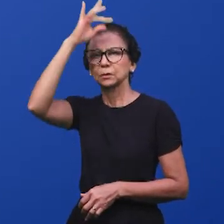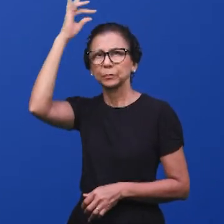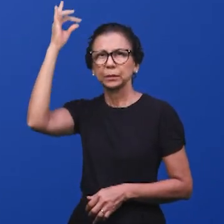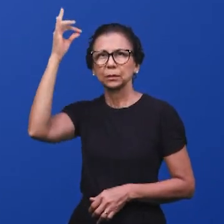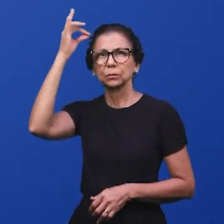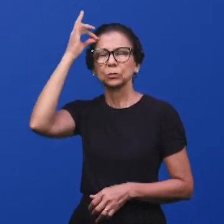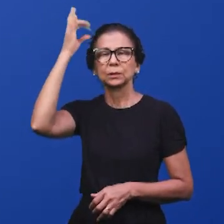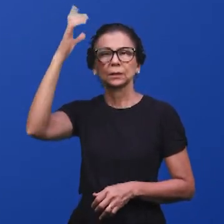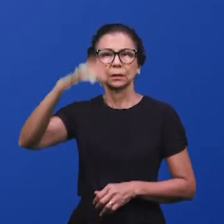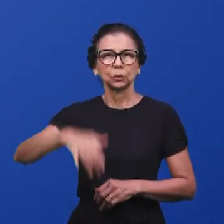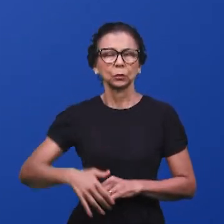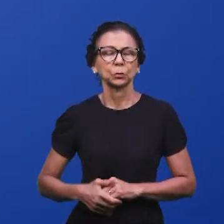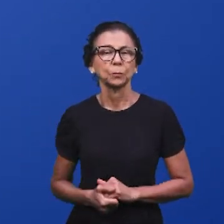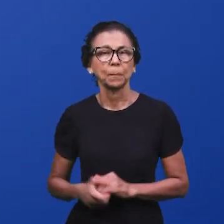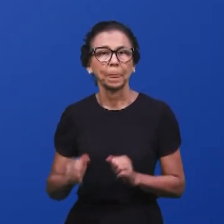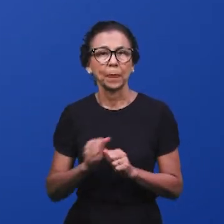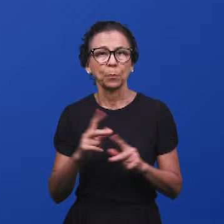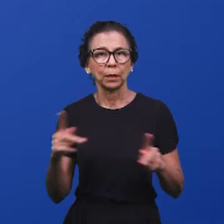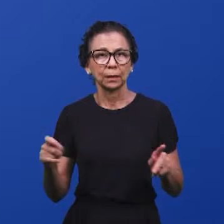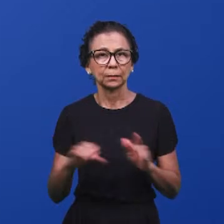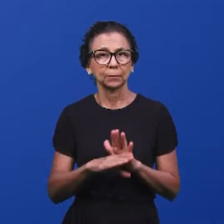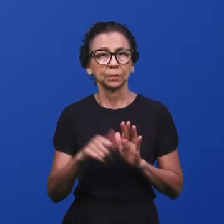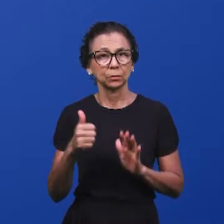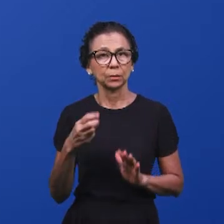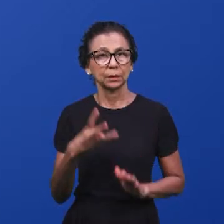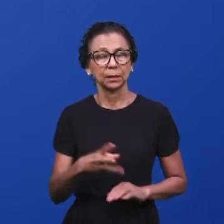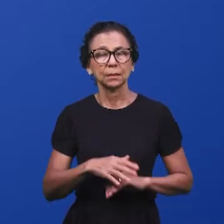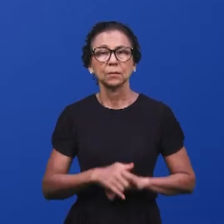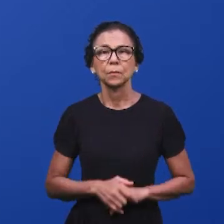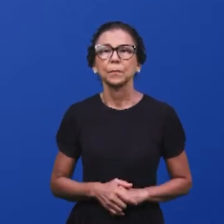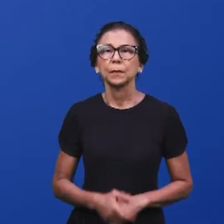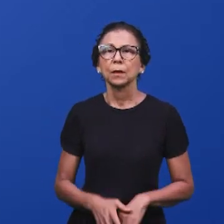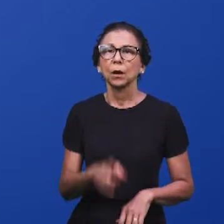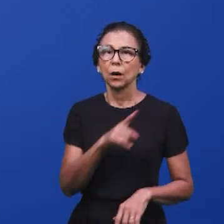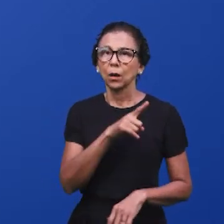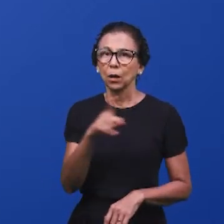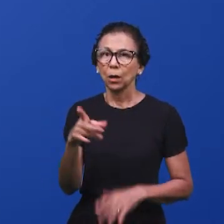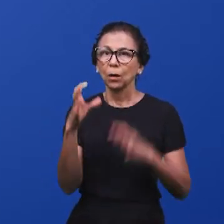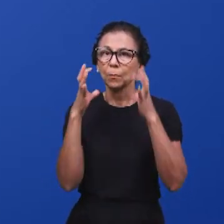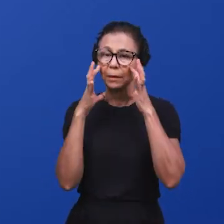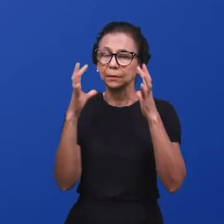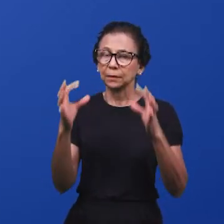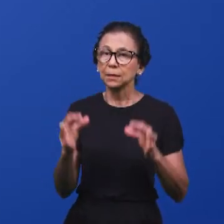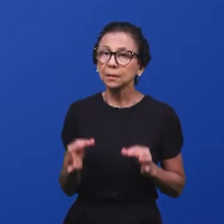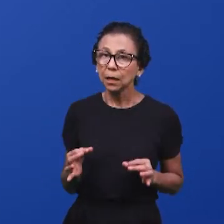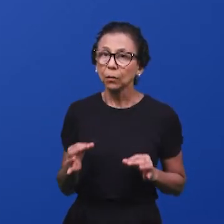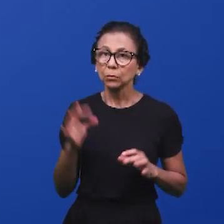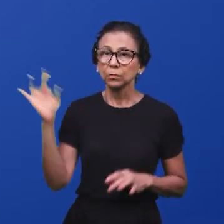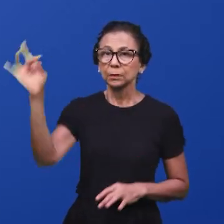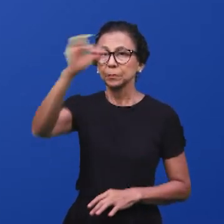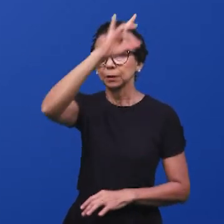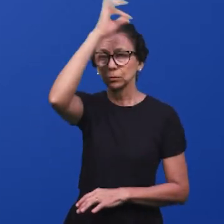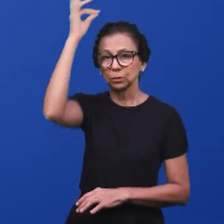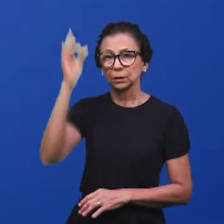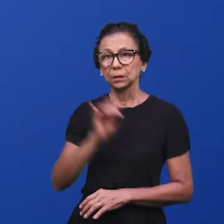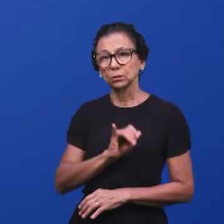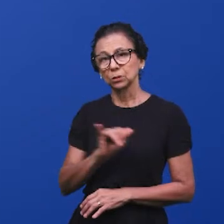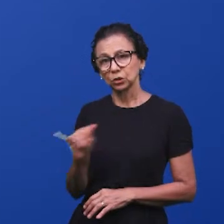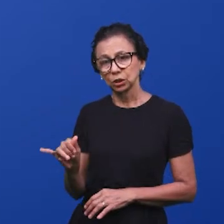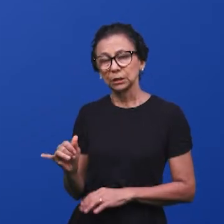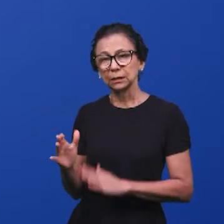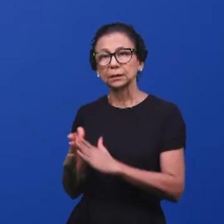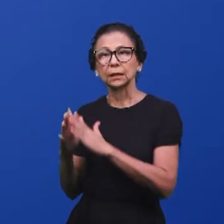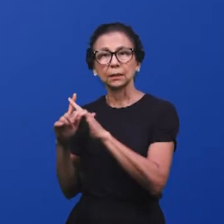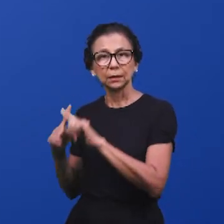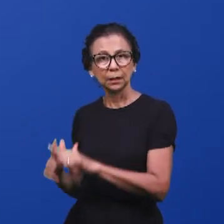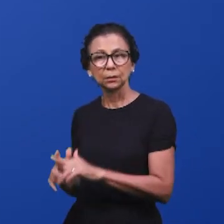Apocalipse 3:13, quem tem ouvidos, ouça o que o Espírito diz às igrejas. A igreja fiel que tem a mensagem da